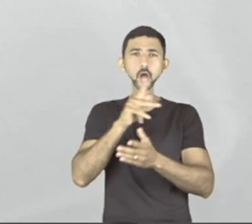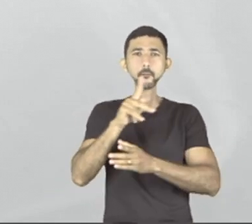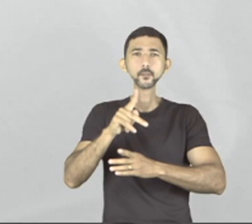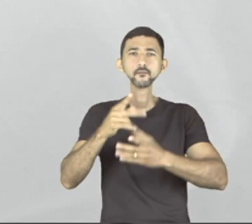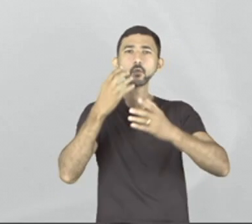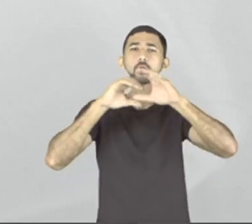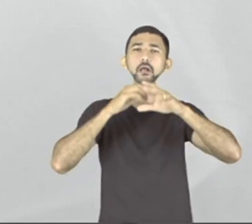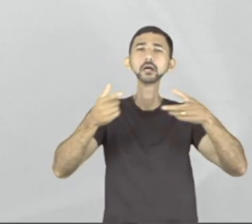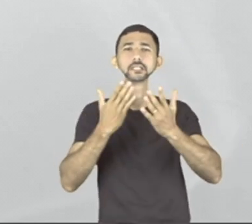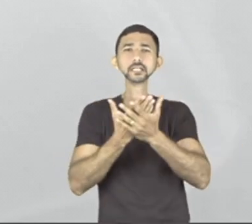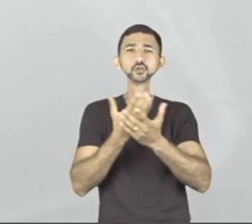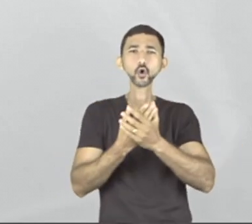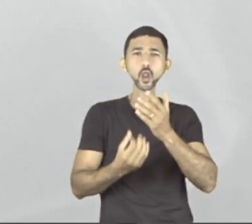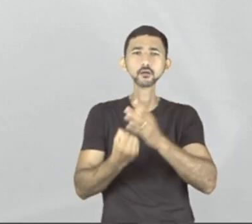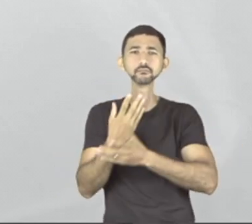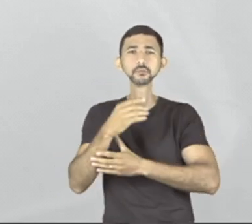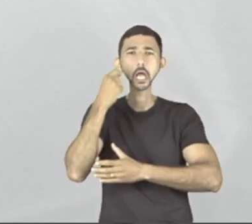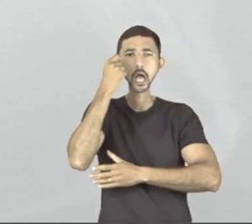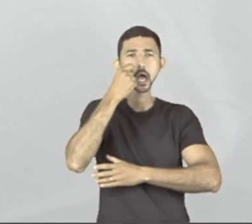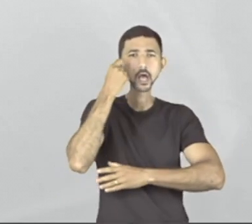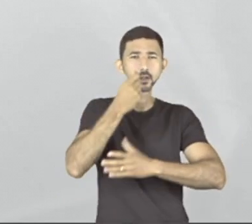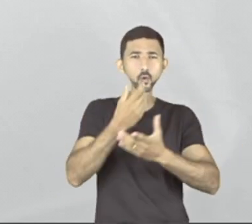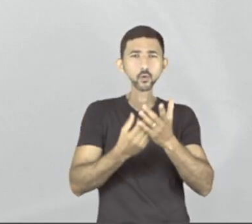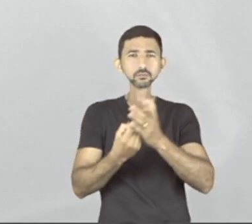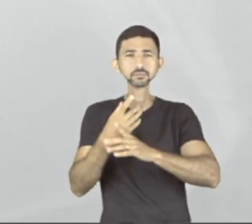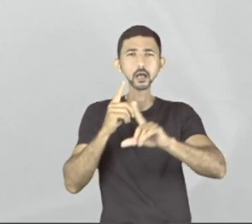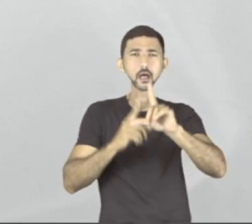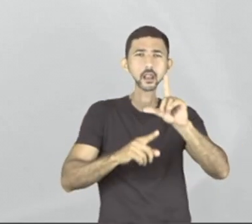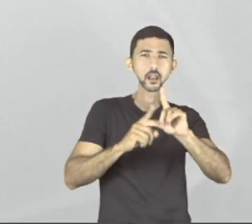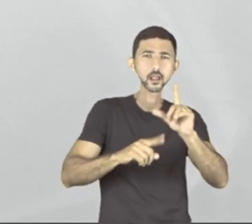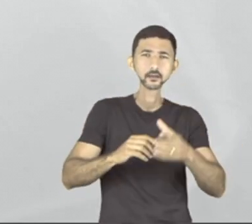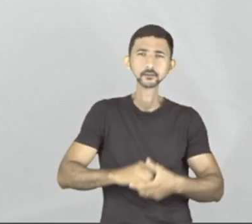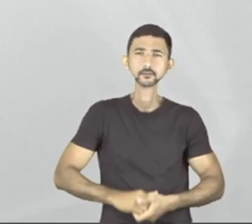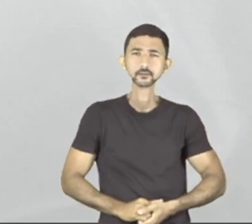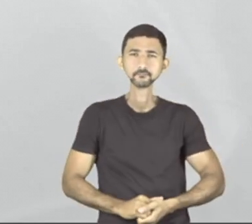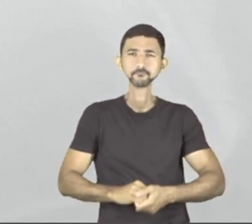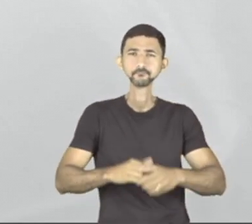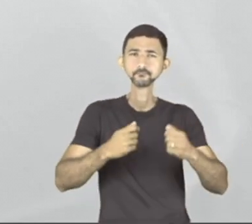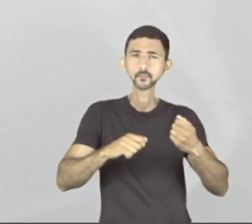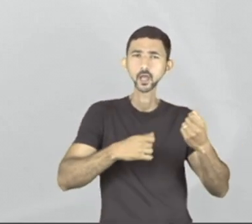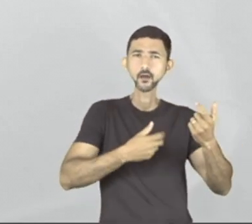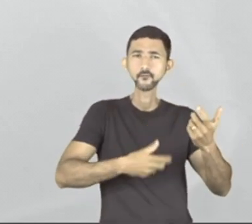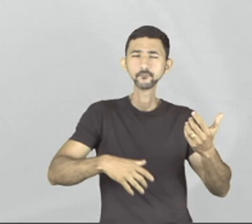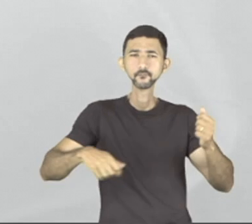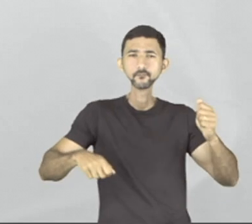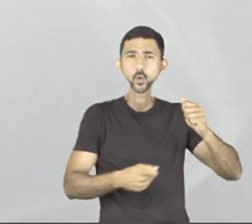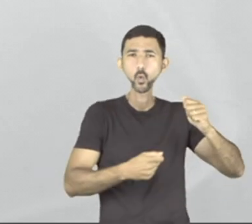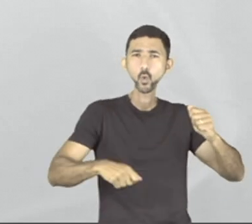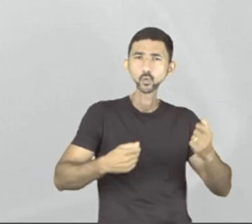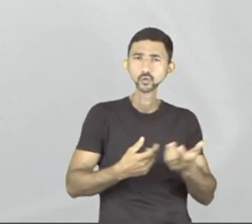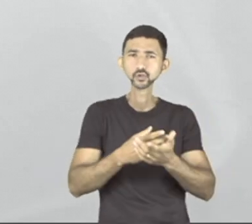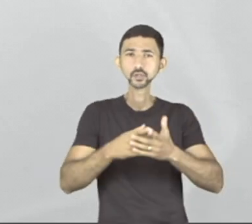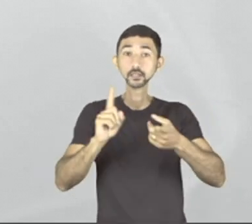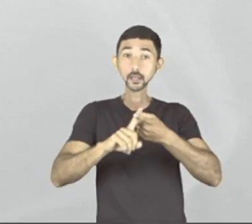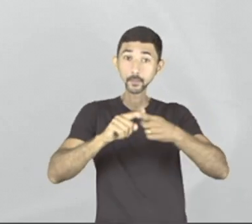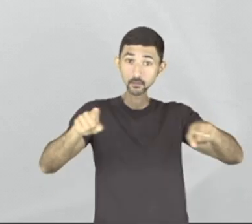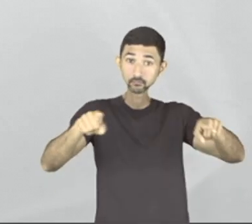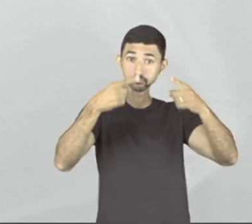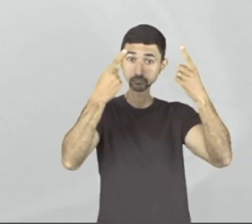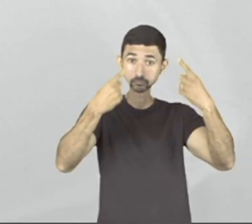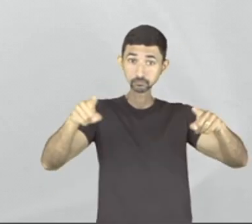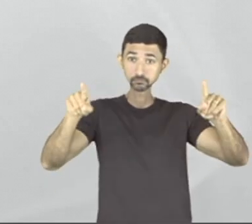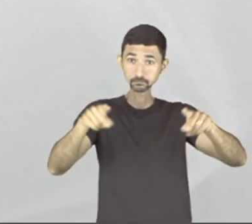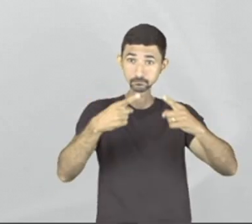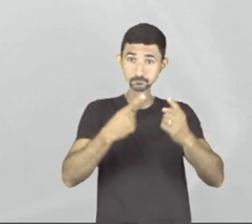do colégio, né, que compôs, é o Nicolino Milano, que ele era violonista, compositor e ele era um regente, né? Ele nasceu lá